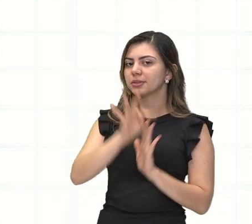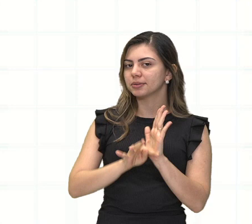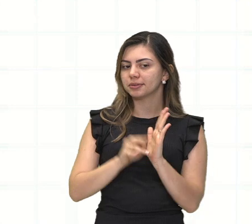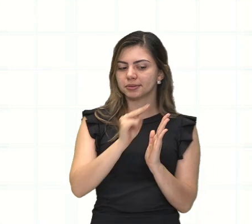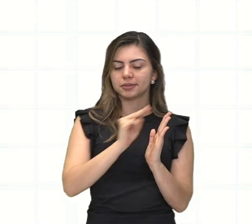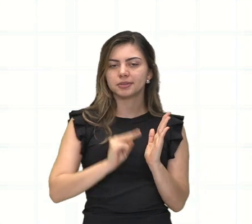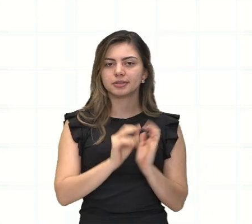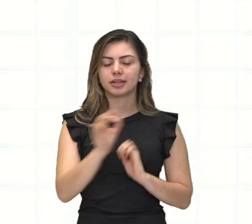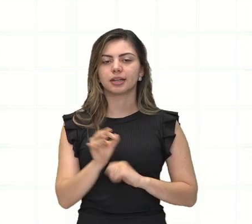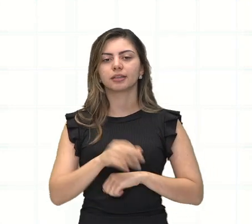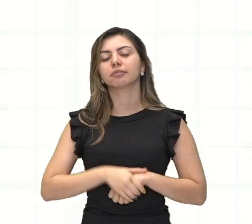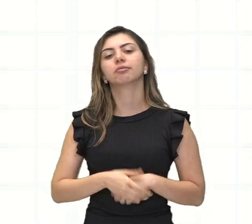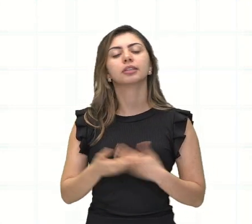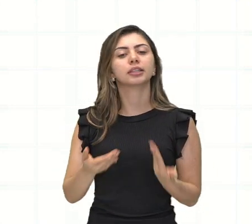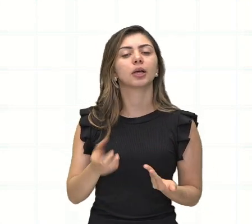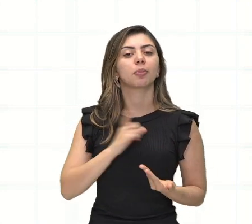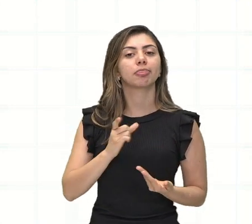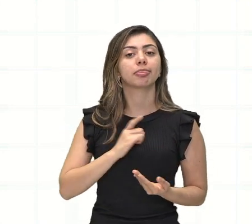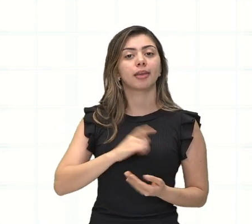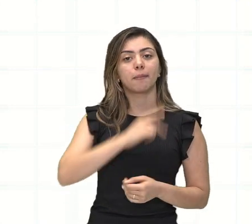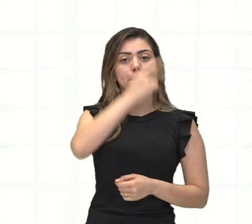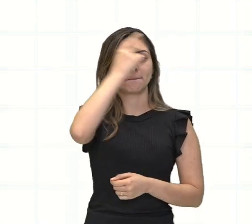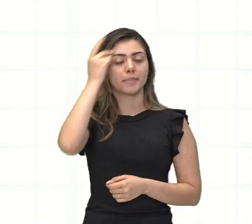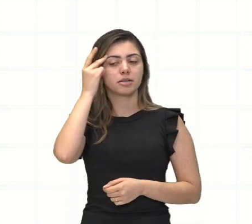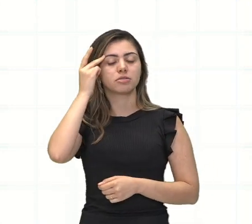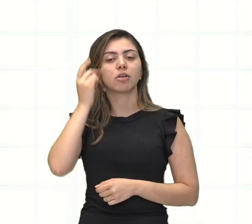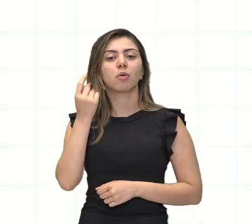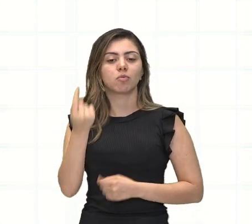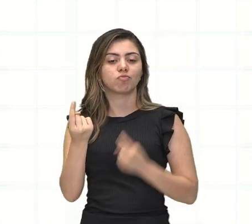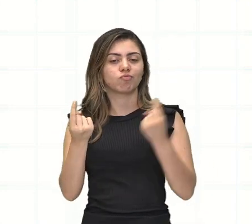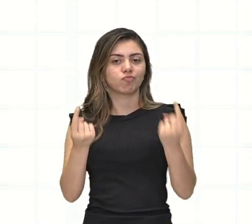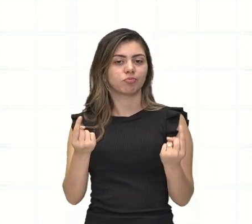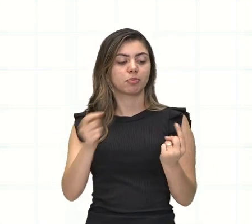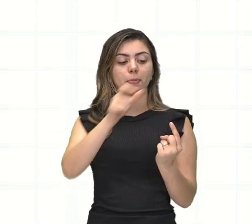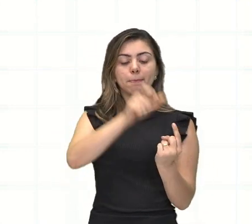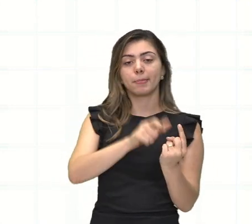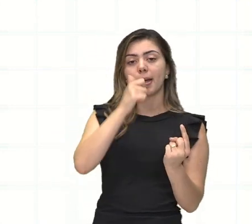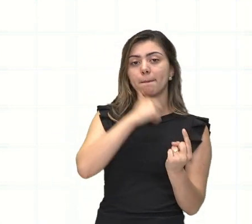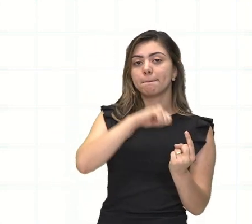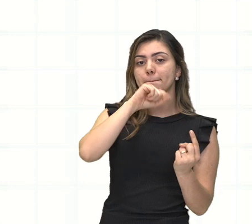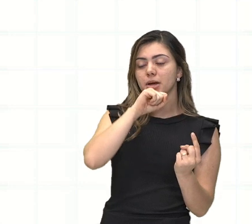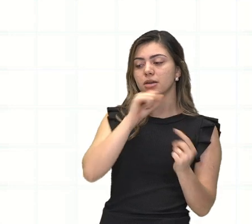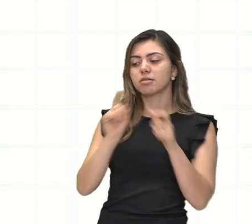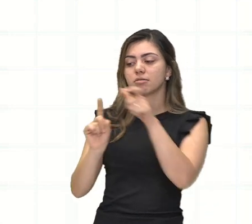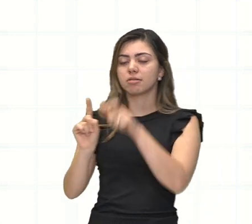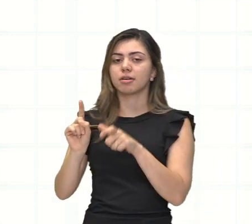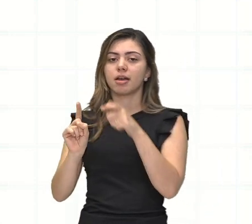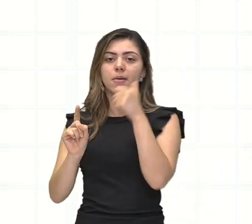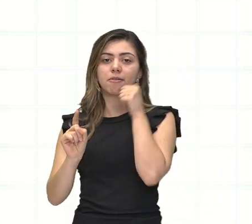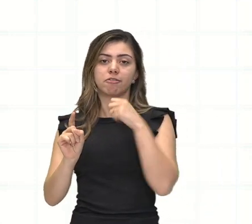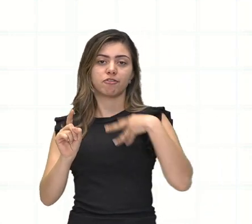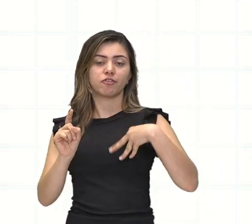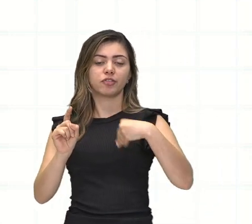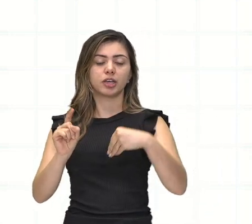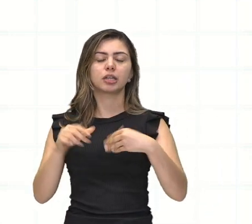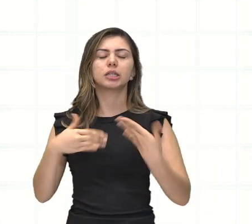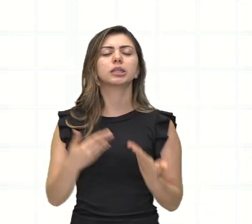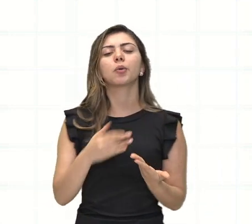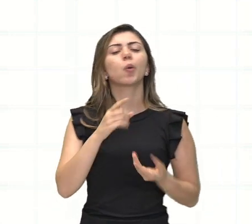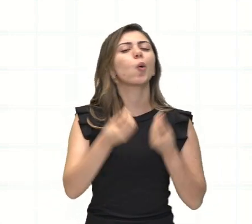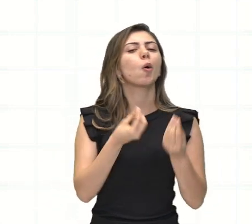aí. Nós temos duas personagens, a mãe e a filha. Um dia a mãe estava